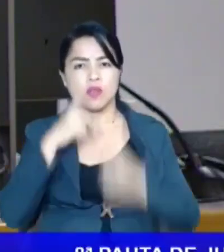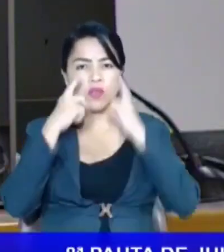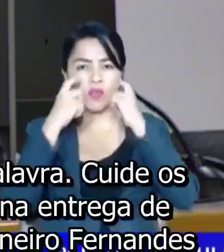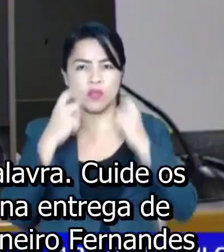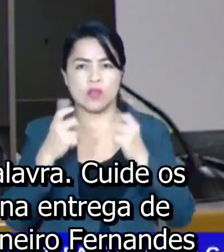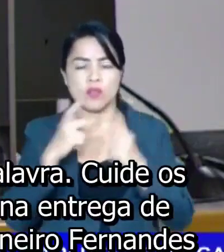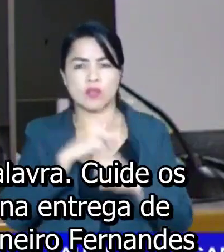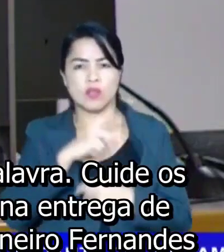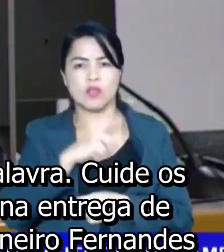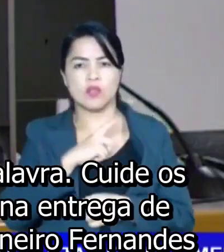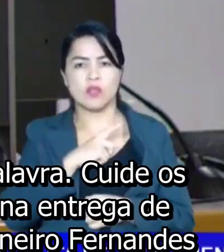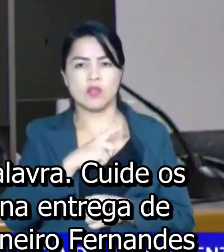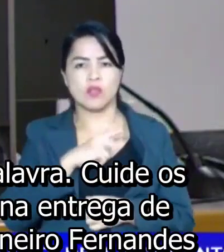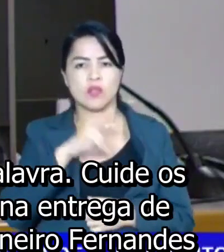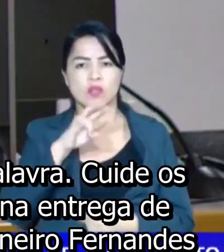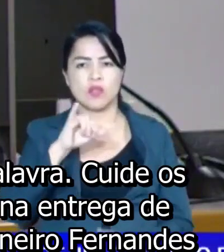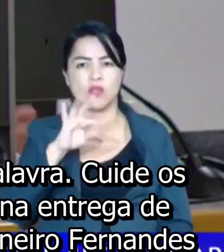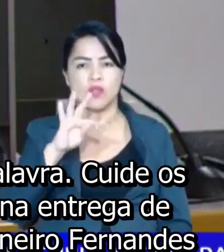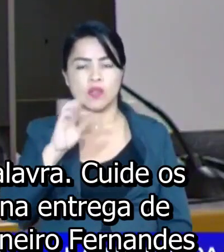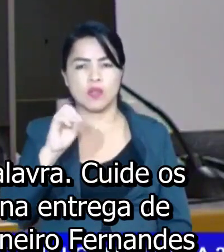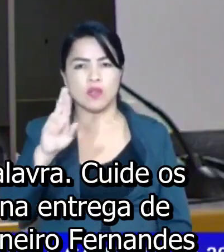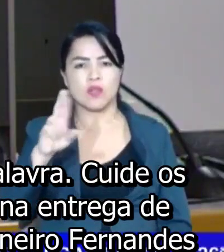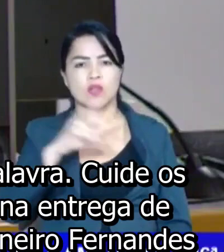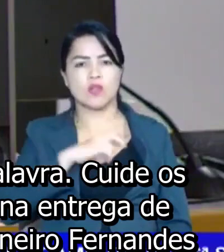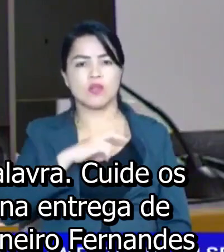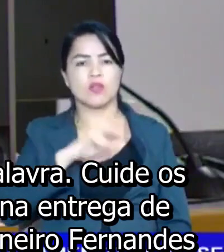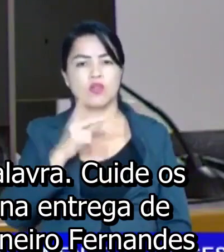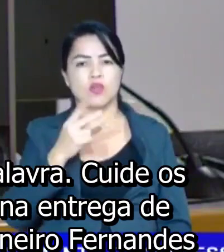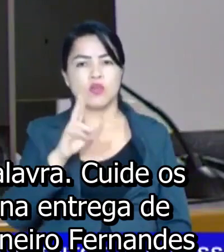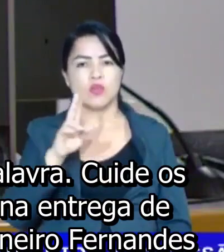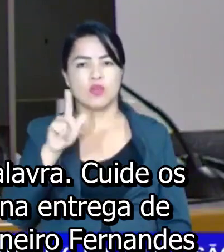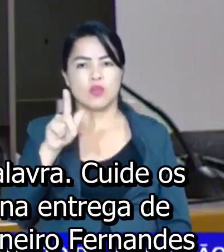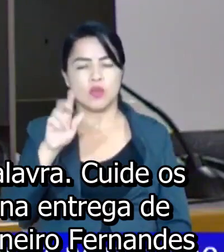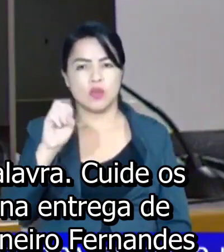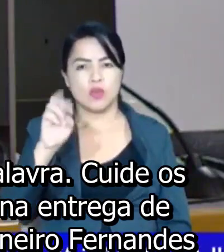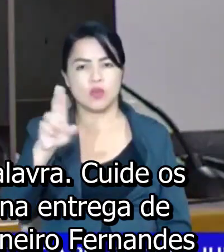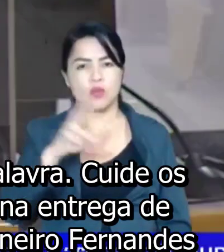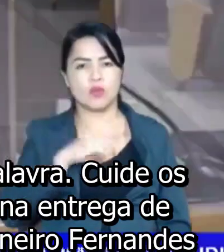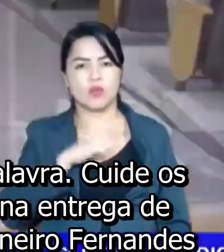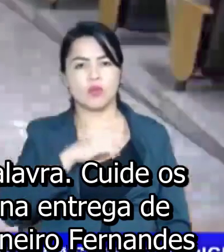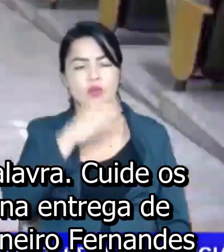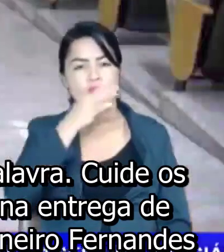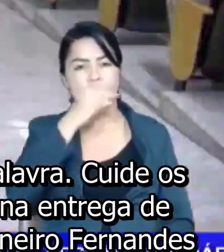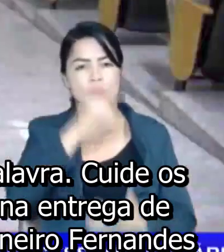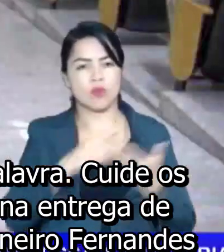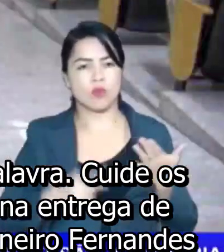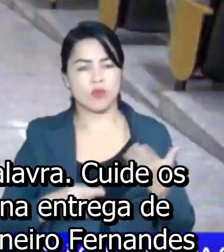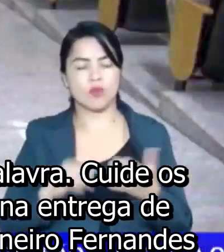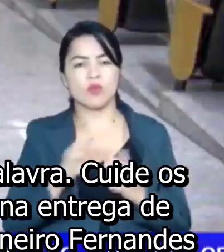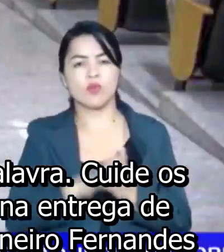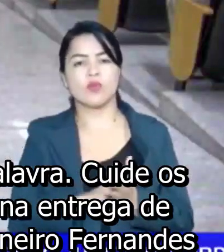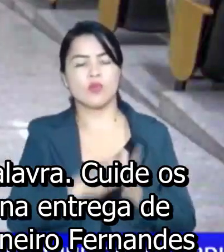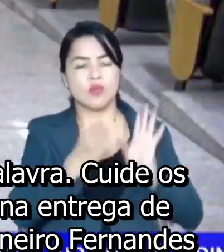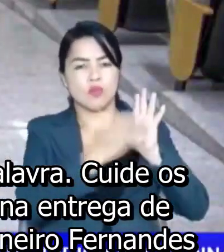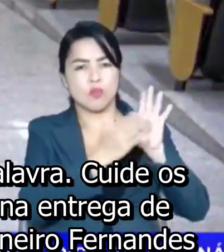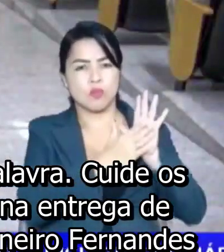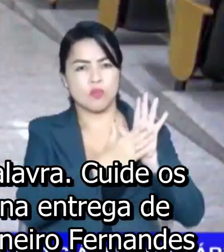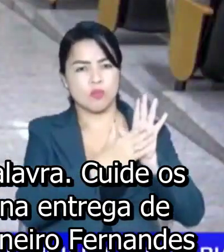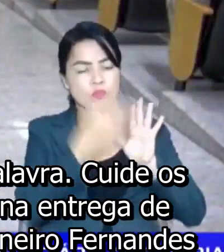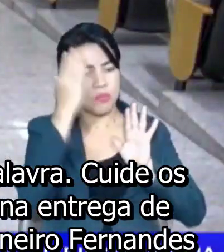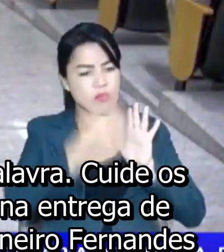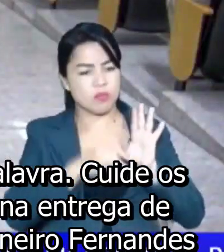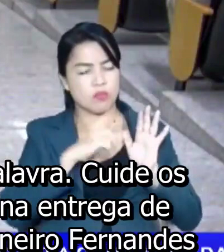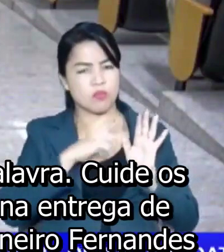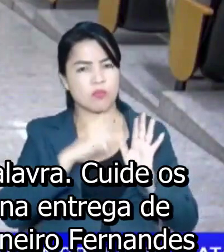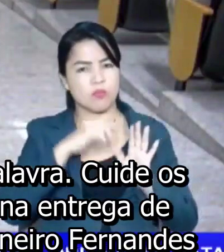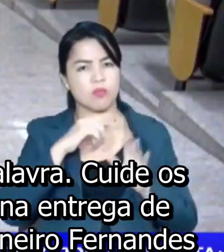interessado é Vitor Hugo Carneiro Fernandes. A relatora está com a palavra. Cuide dos autos de procedimento Imagem instaurado ampla